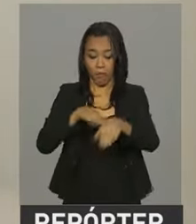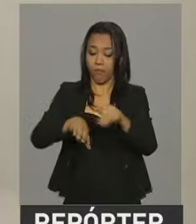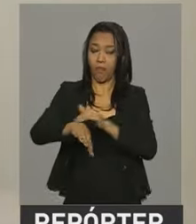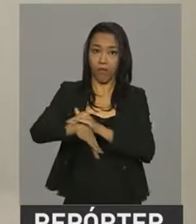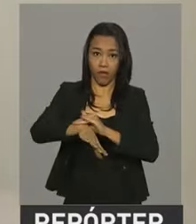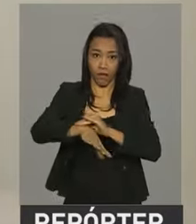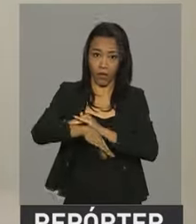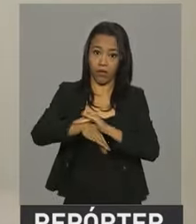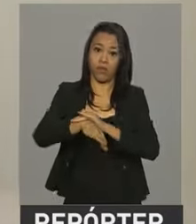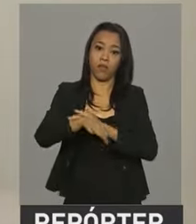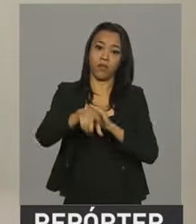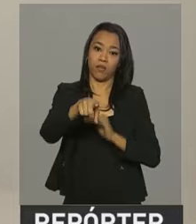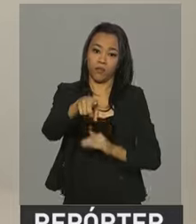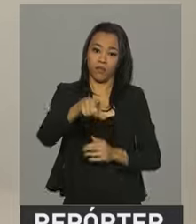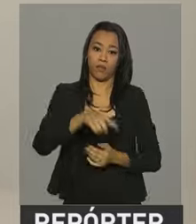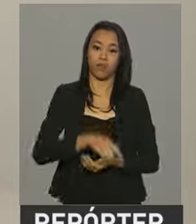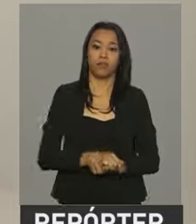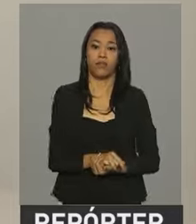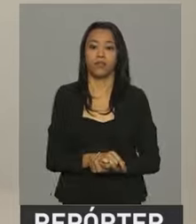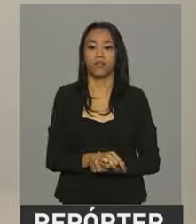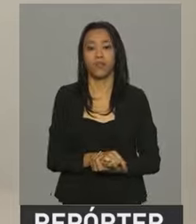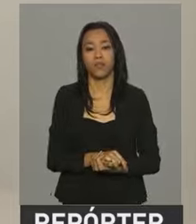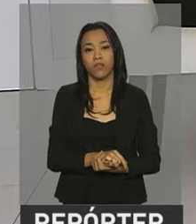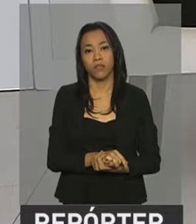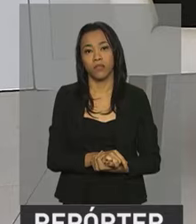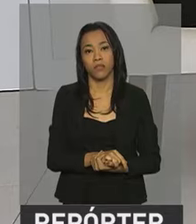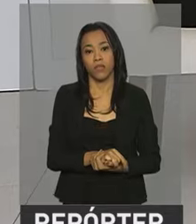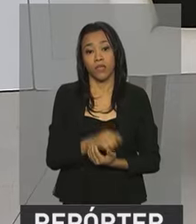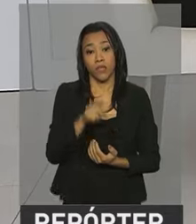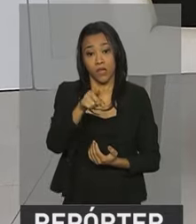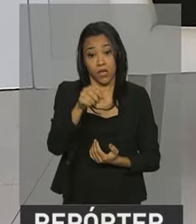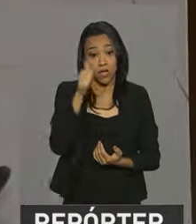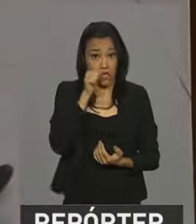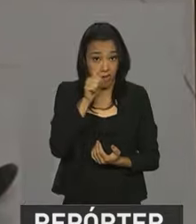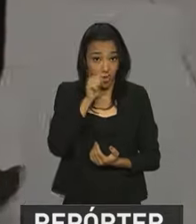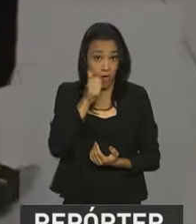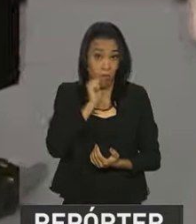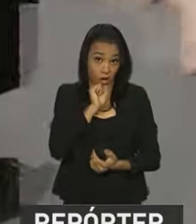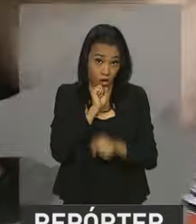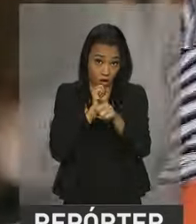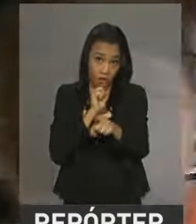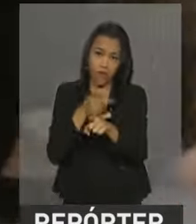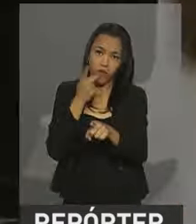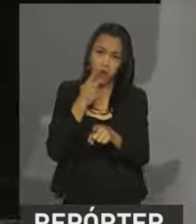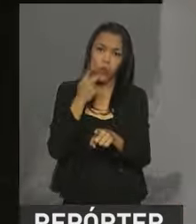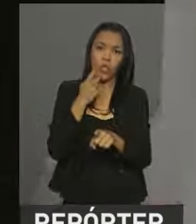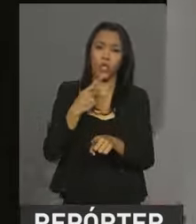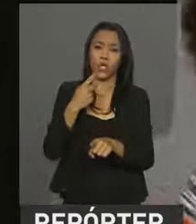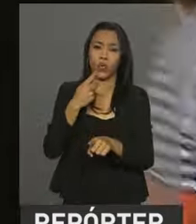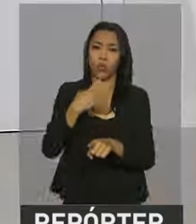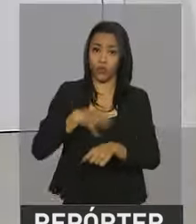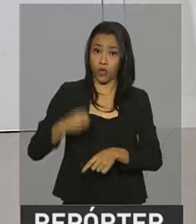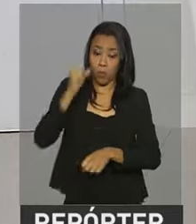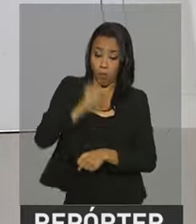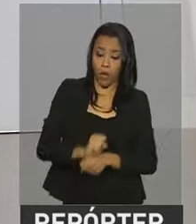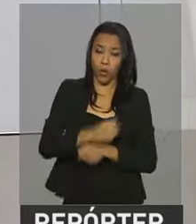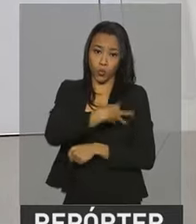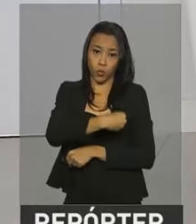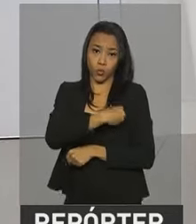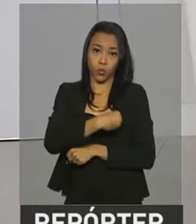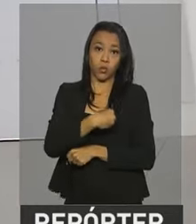Umas e uns eczemas Bárbara conta que desde que o filho parou de mamar ir ao